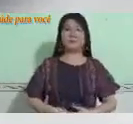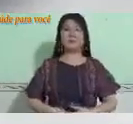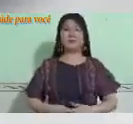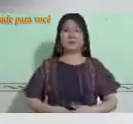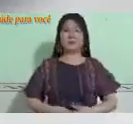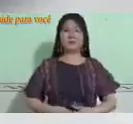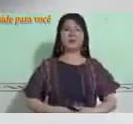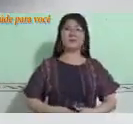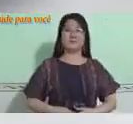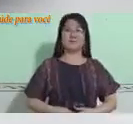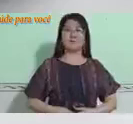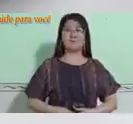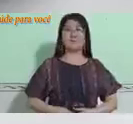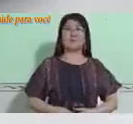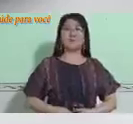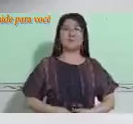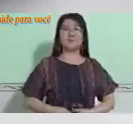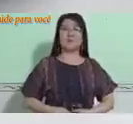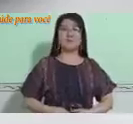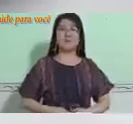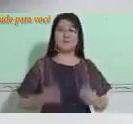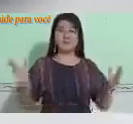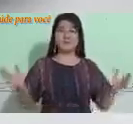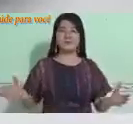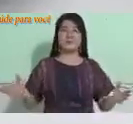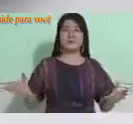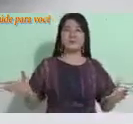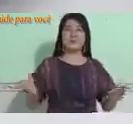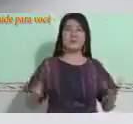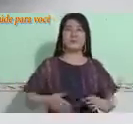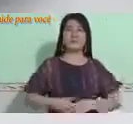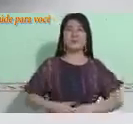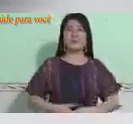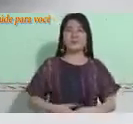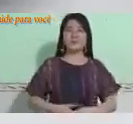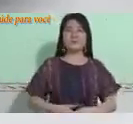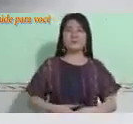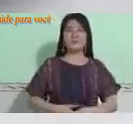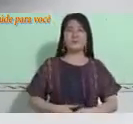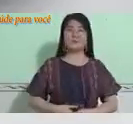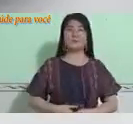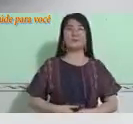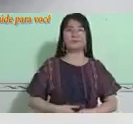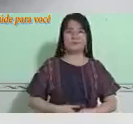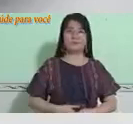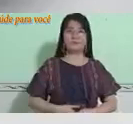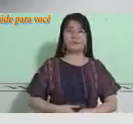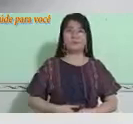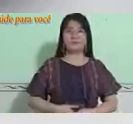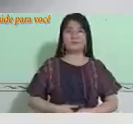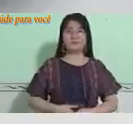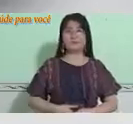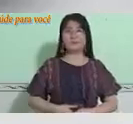sintomas e diminuir o desconforto do bebê, vírgula, sendo recomendado 2 pontos cortar as unhas do bebê, vírgula, para evitar que